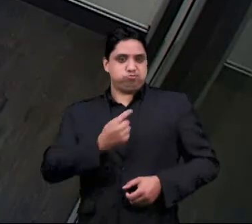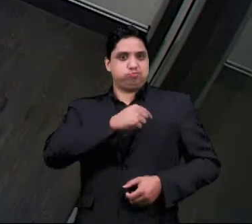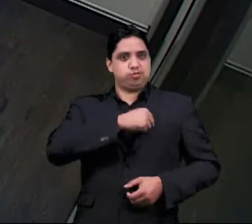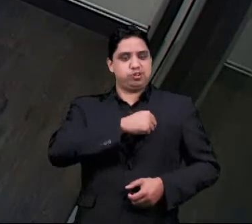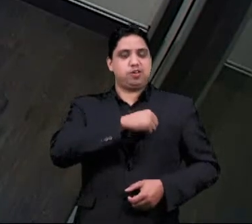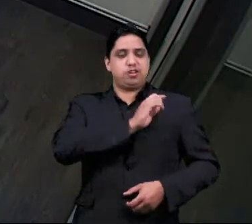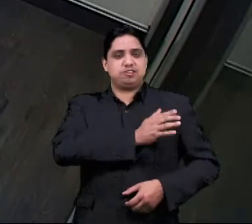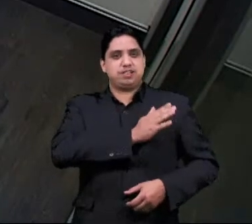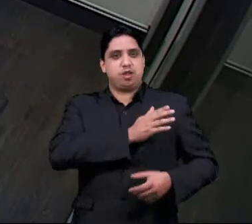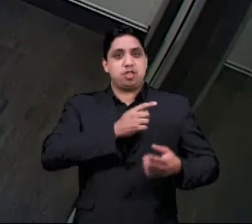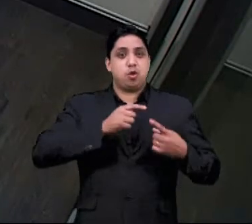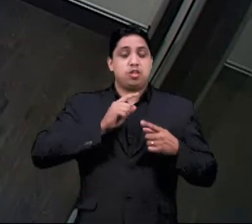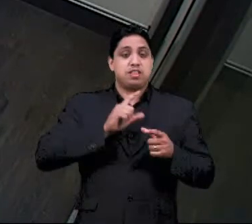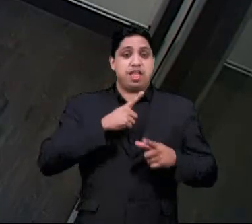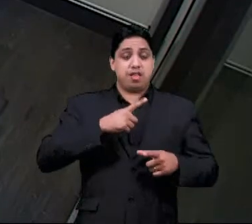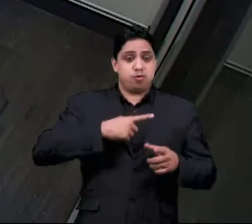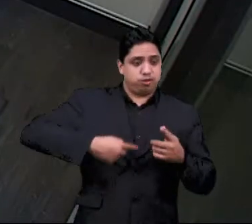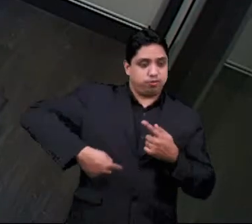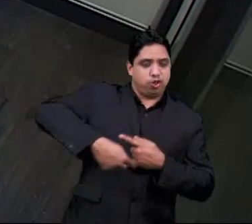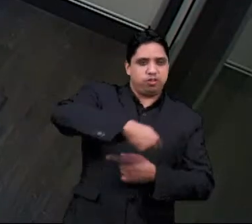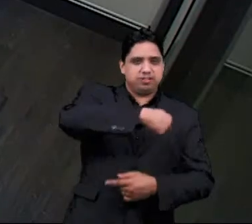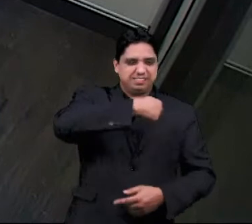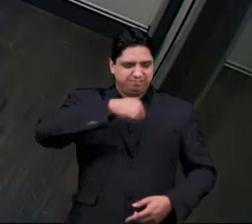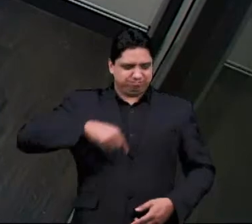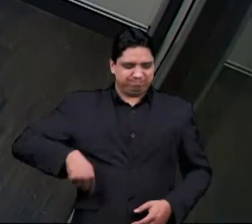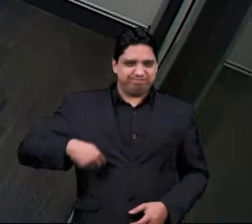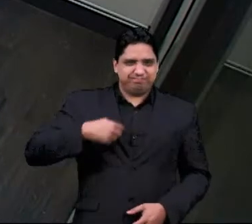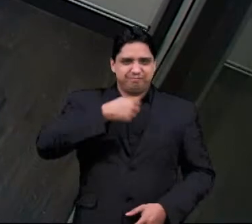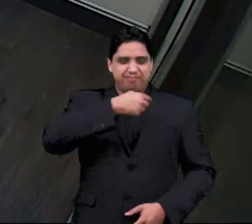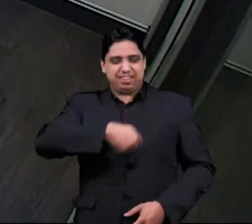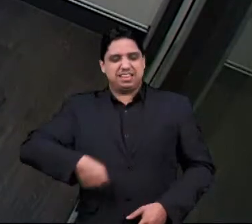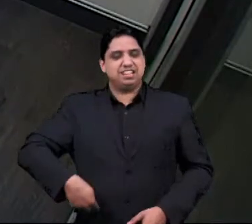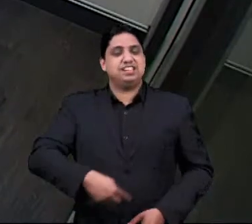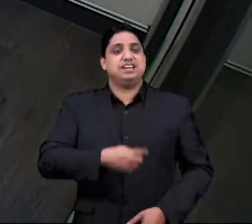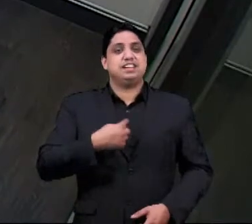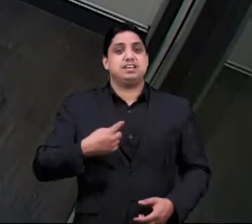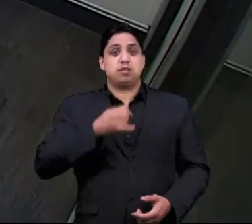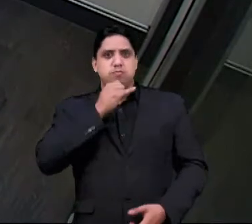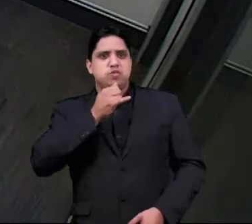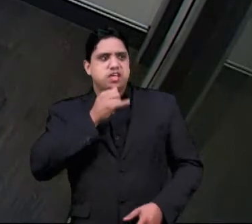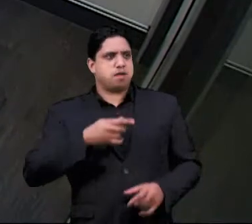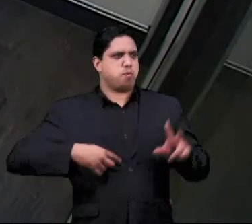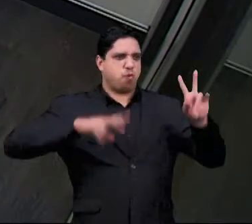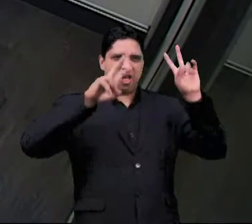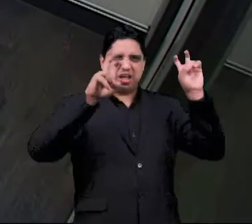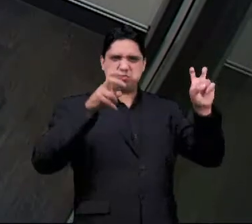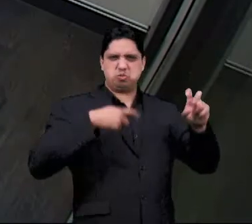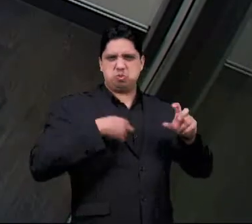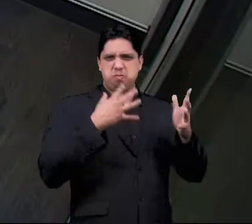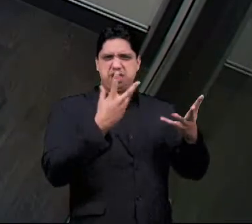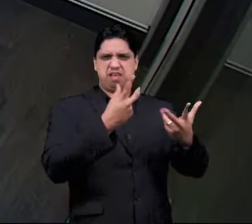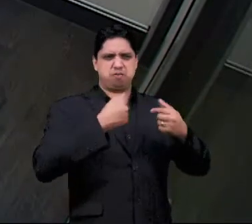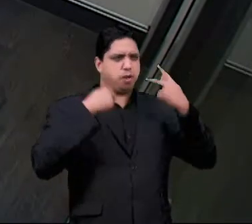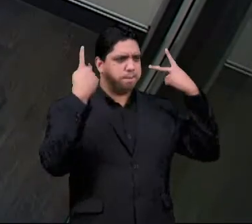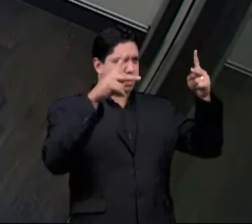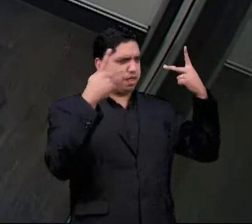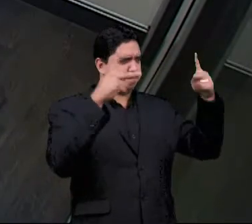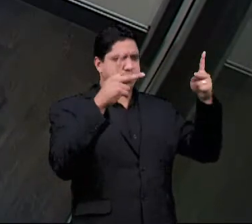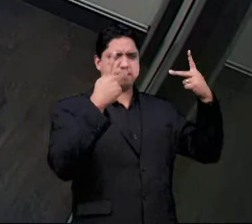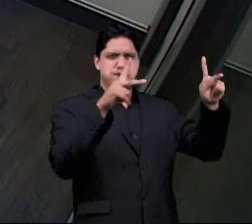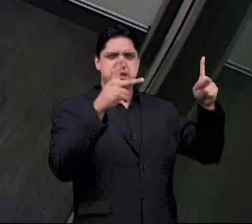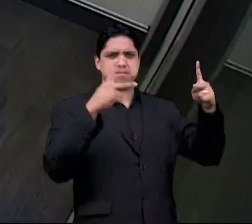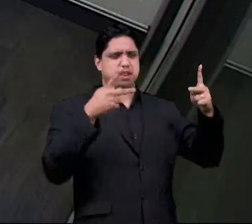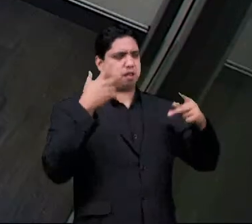pouco. Ele entrega um assunto, por exemplo, um assunto extraordinário que foi trazido foi o estudo